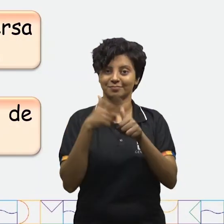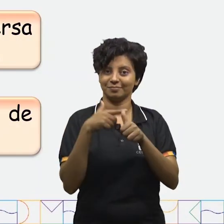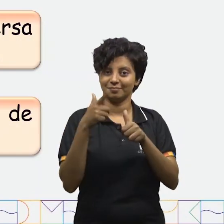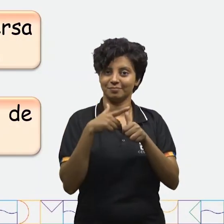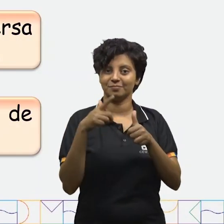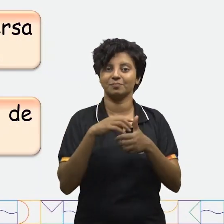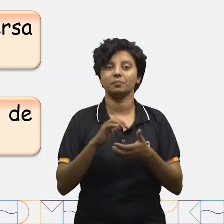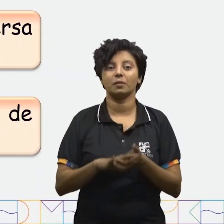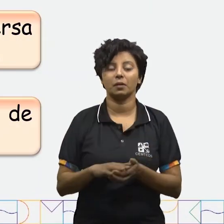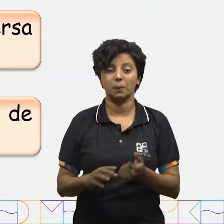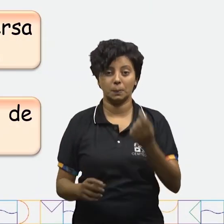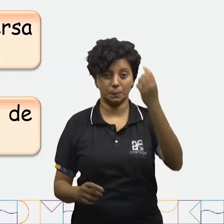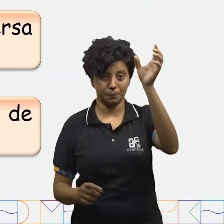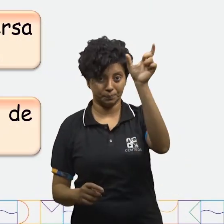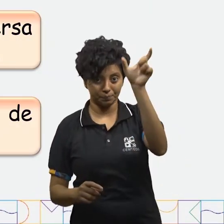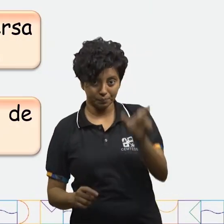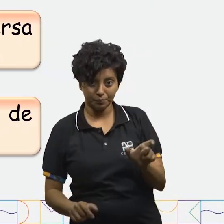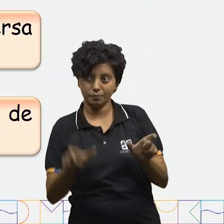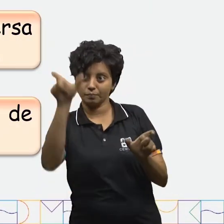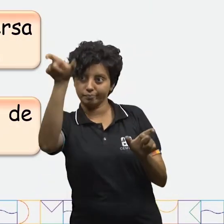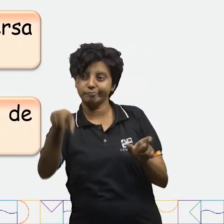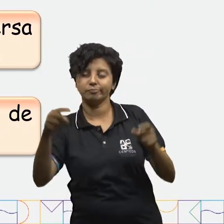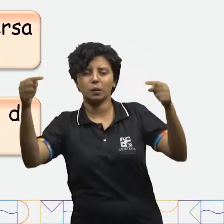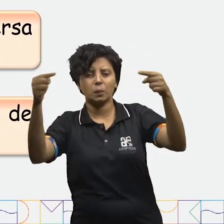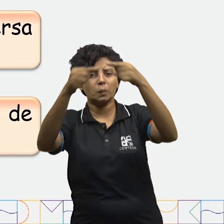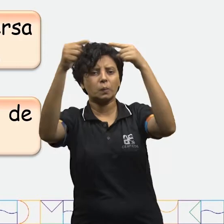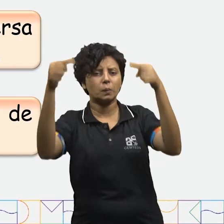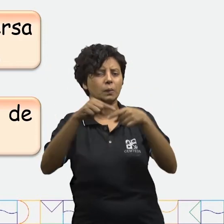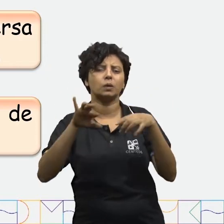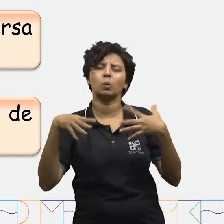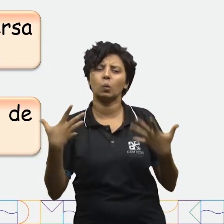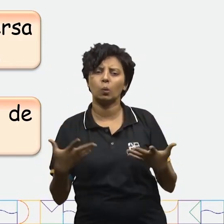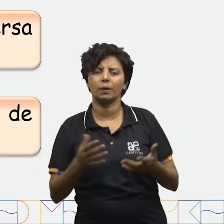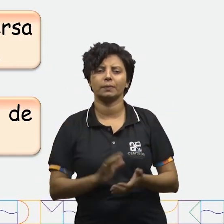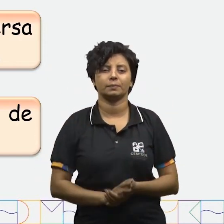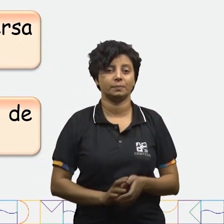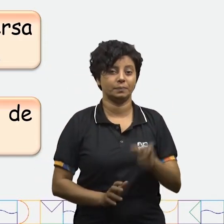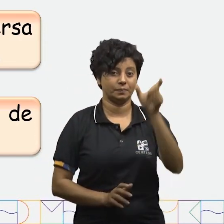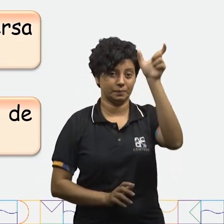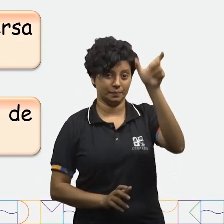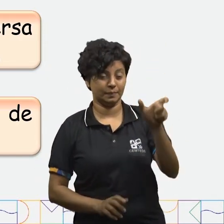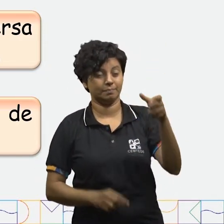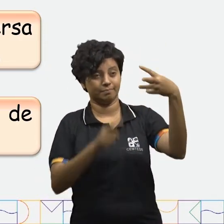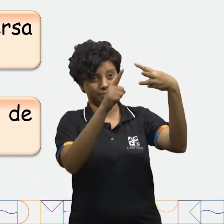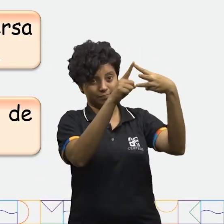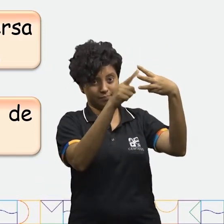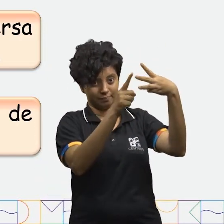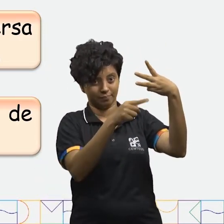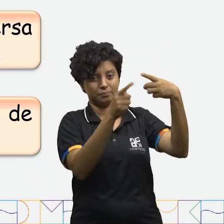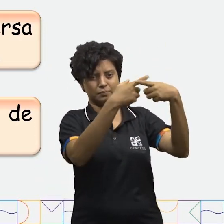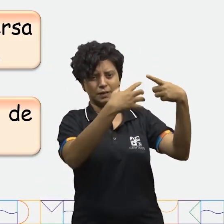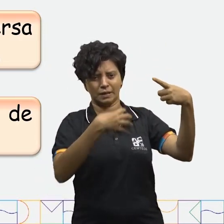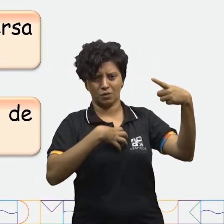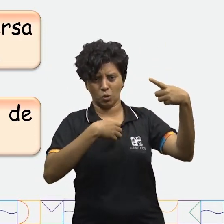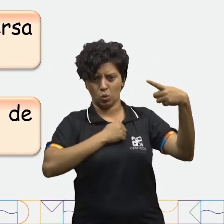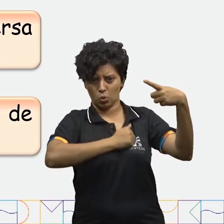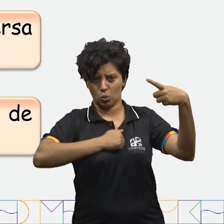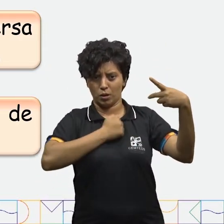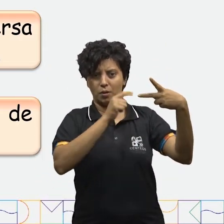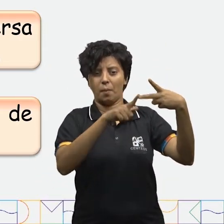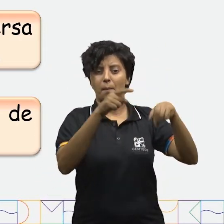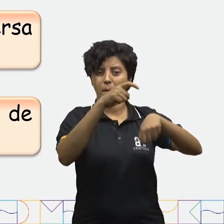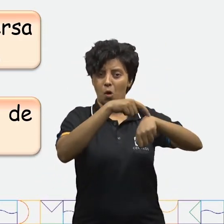Atividade número 1. Ligue a segunda coluna com a primeira. Na primeira coluna, nós temos 3 opções: